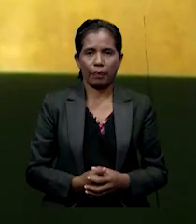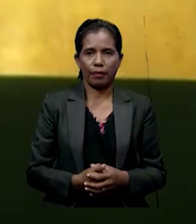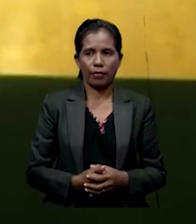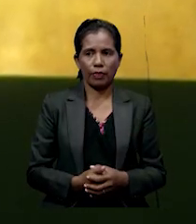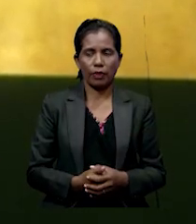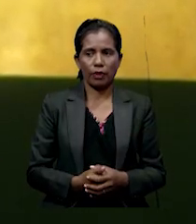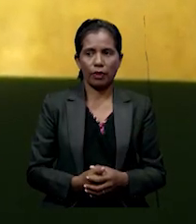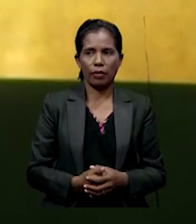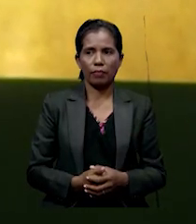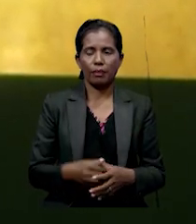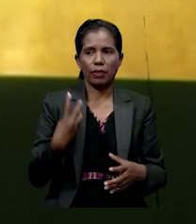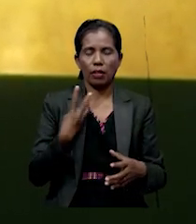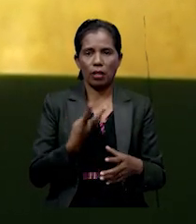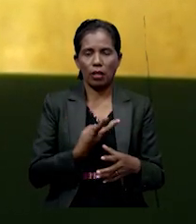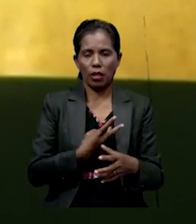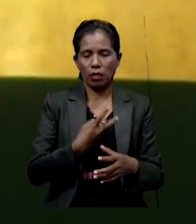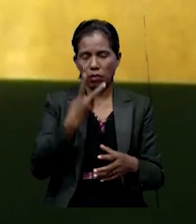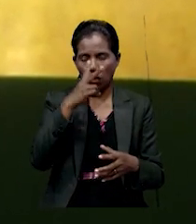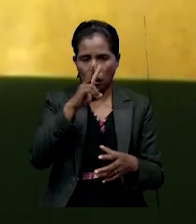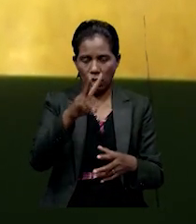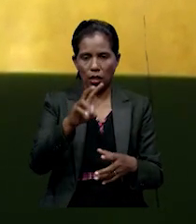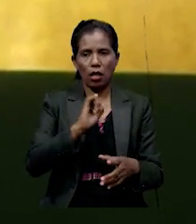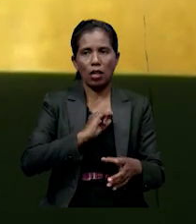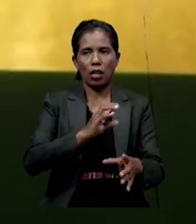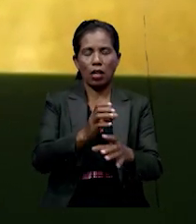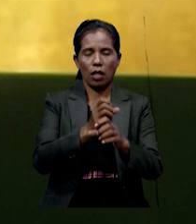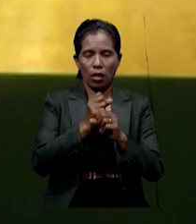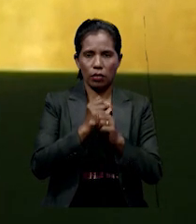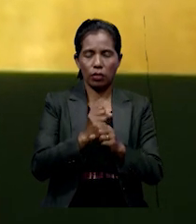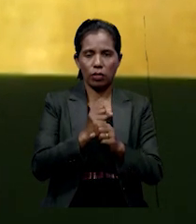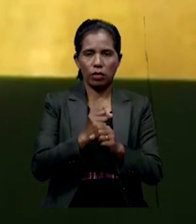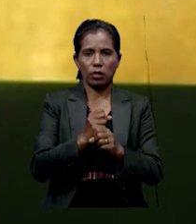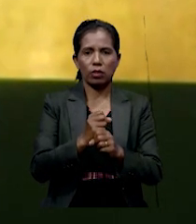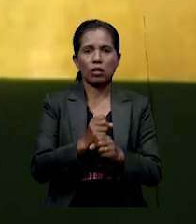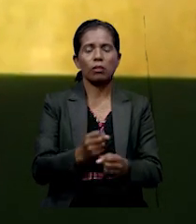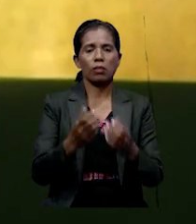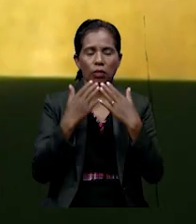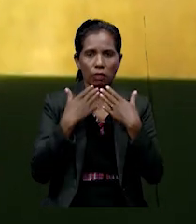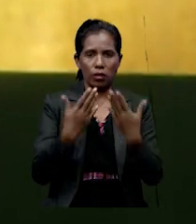atang hau hare kata, hau simu felicitação para kata ketemes.